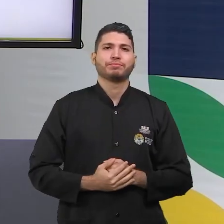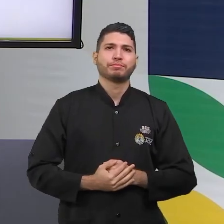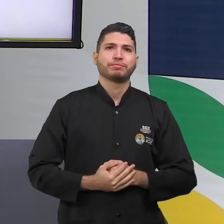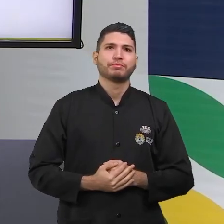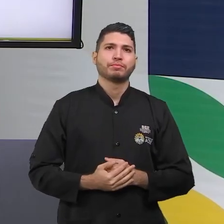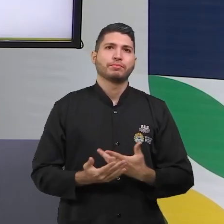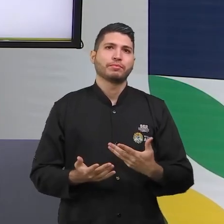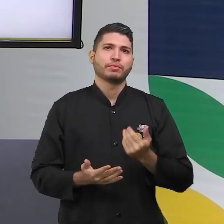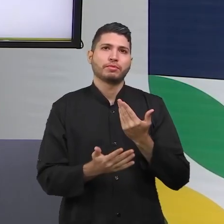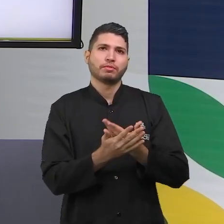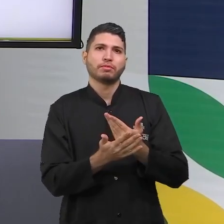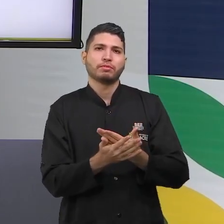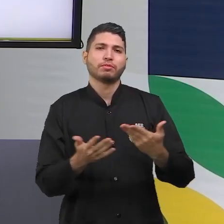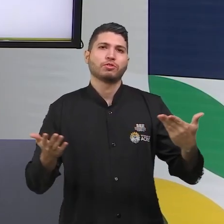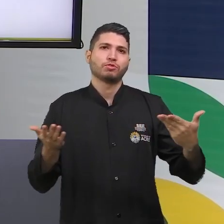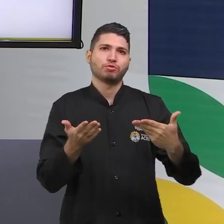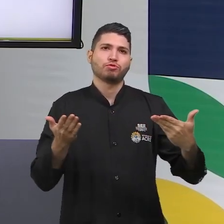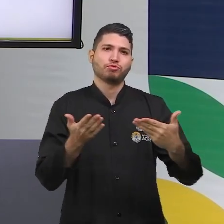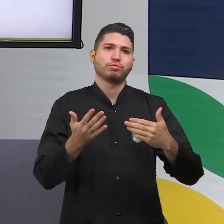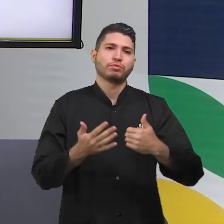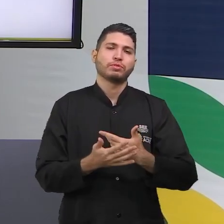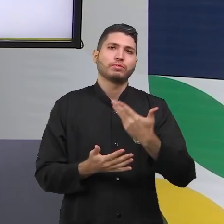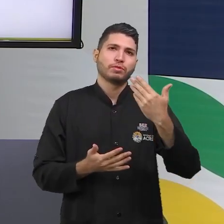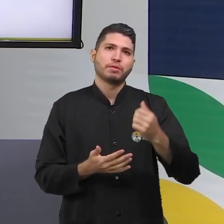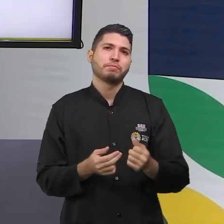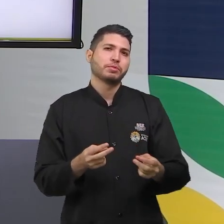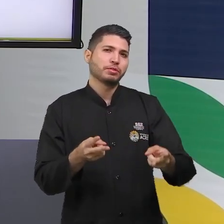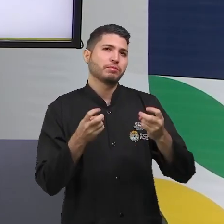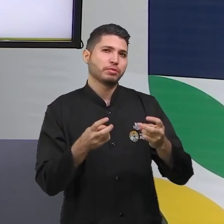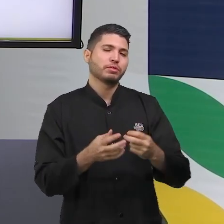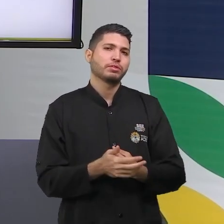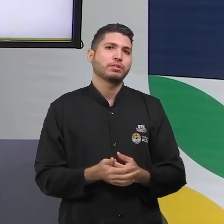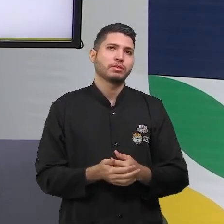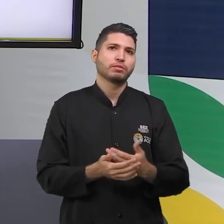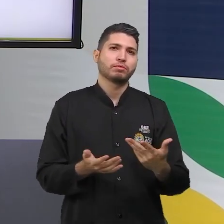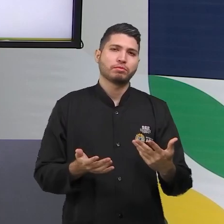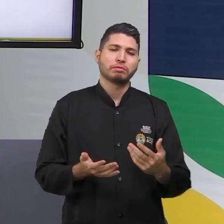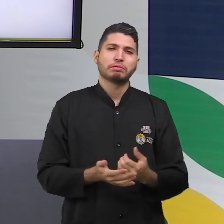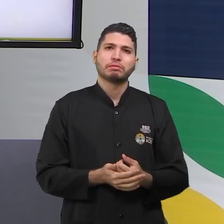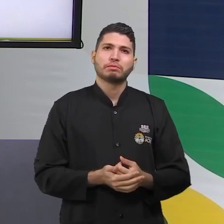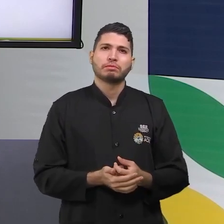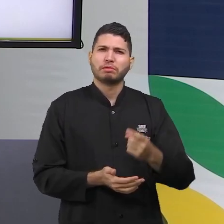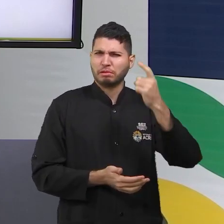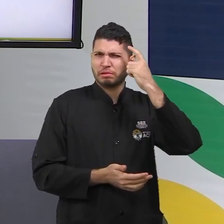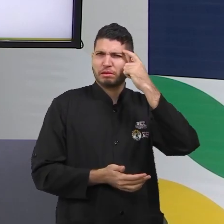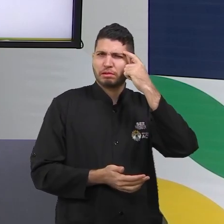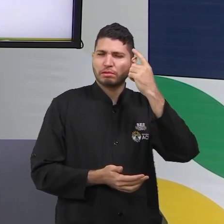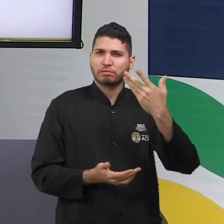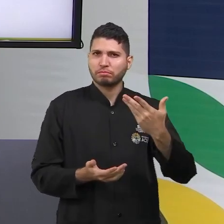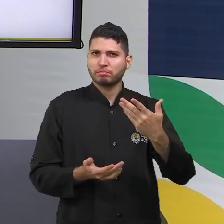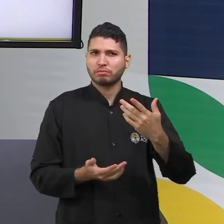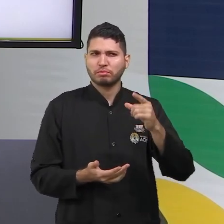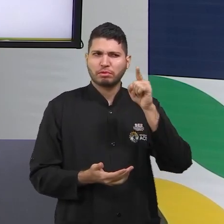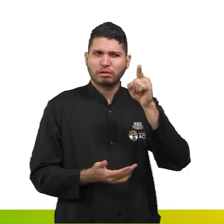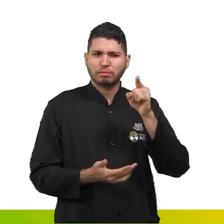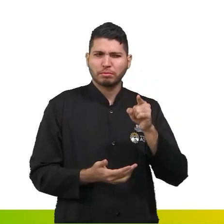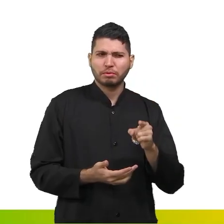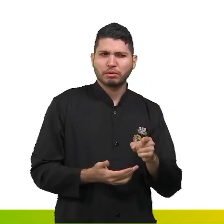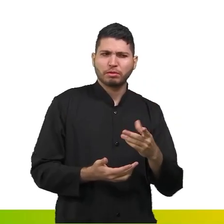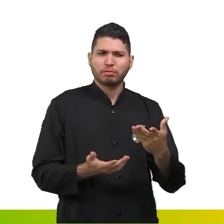isso que foi colocado nessas 5 alternativas se manifesta realmente como um preconceito?